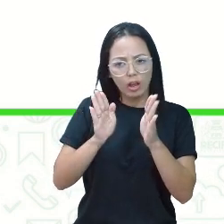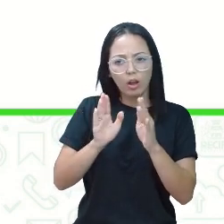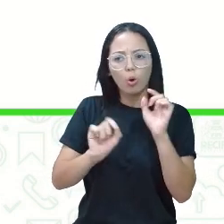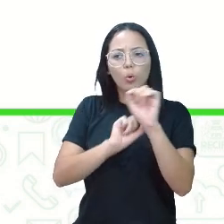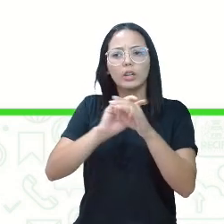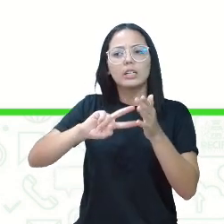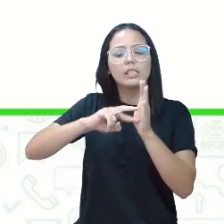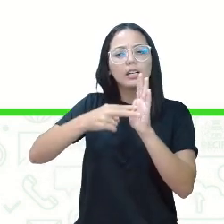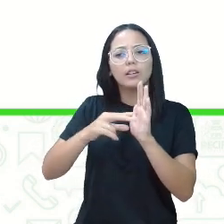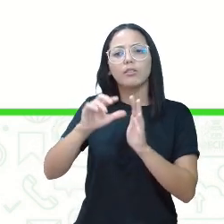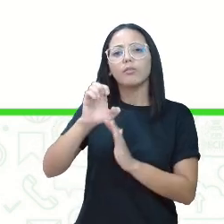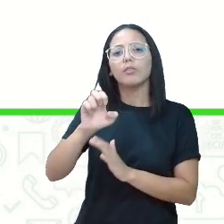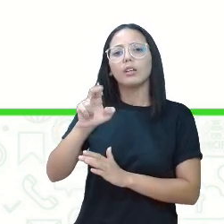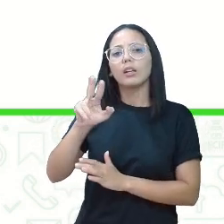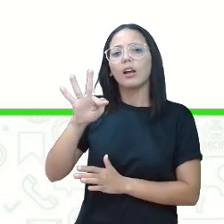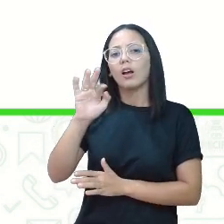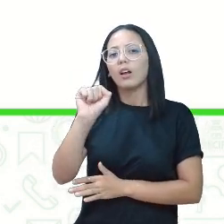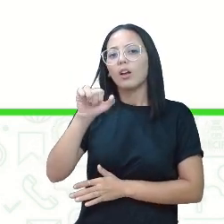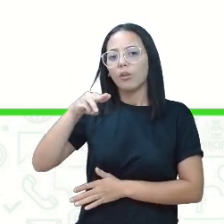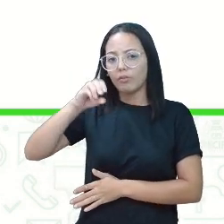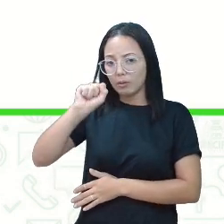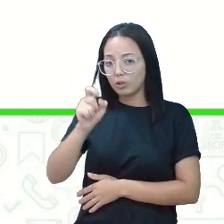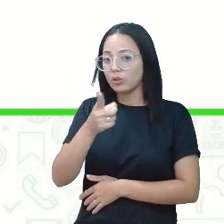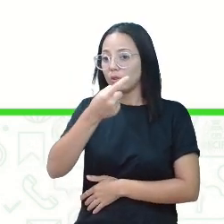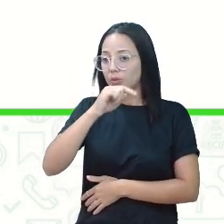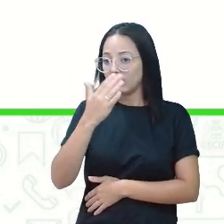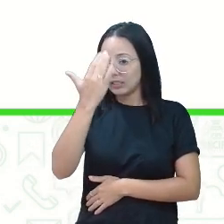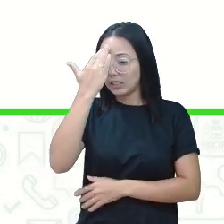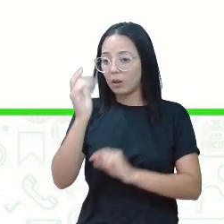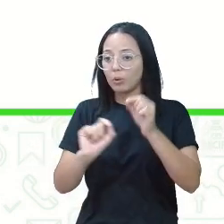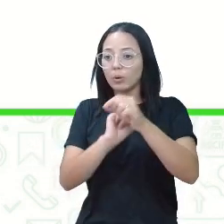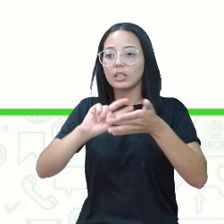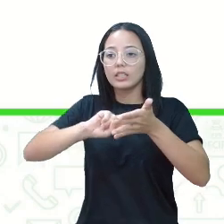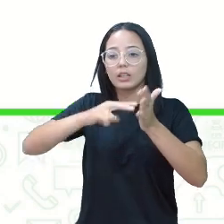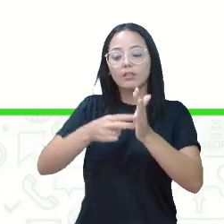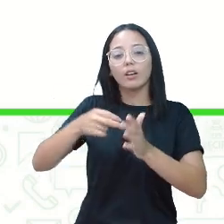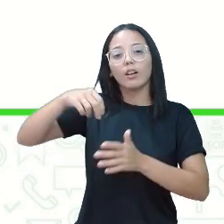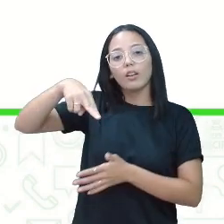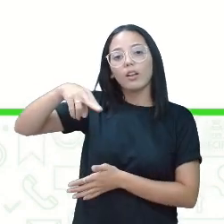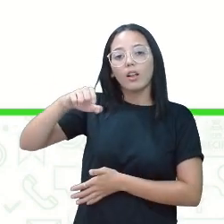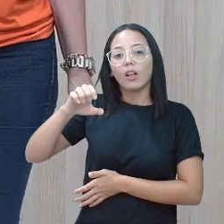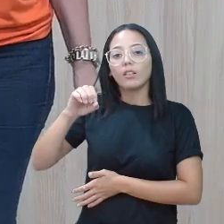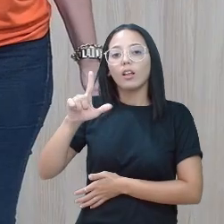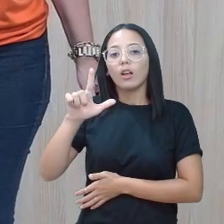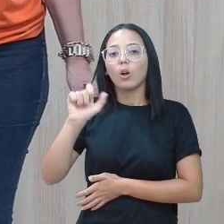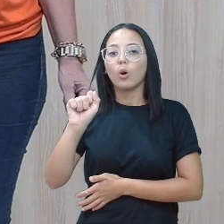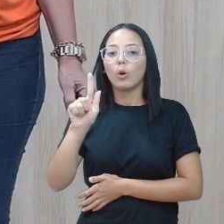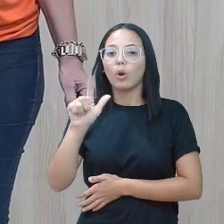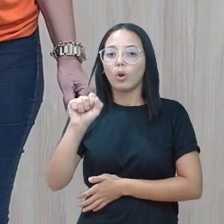é eufemismo? E você sabe o que é neologismo?